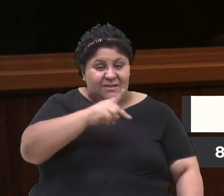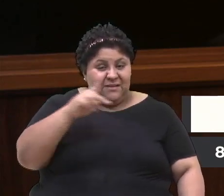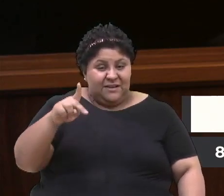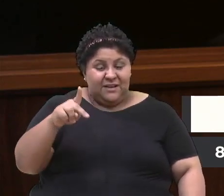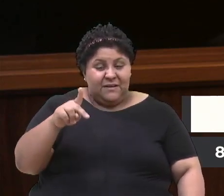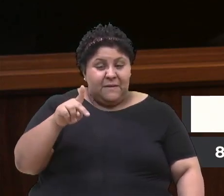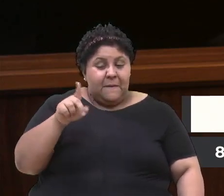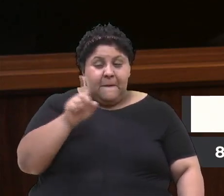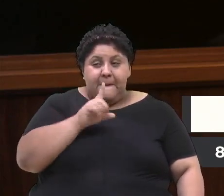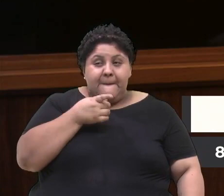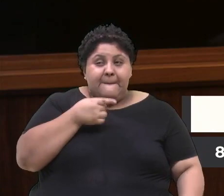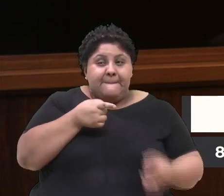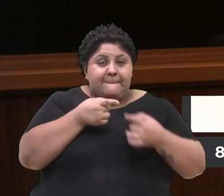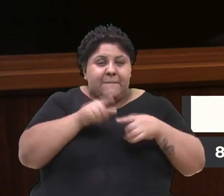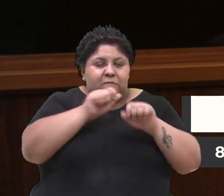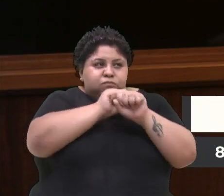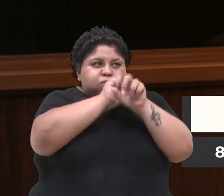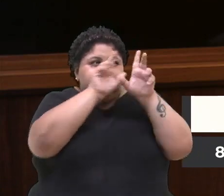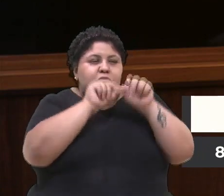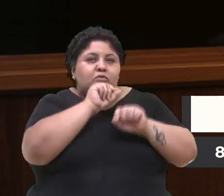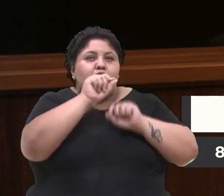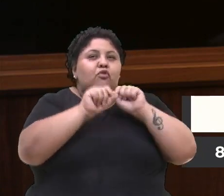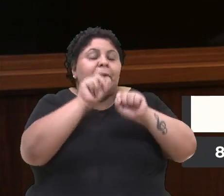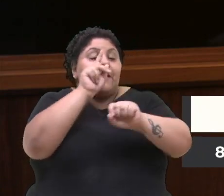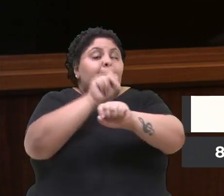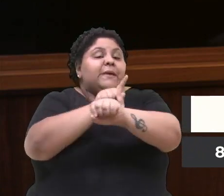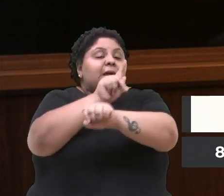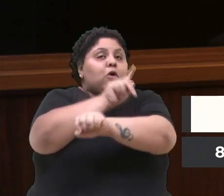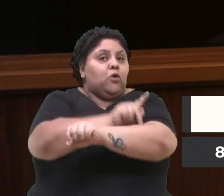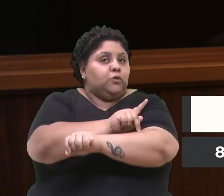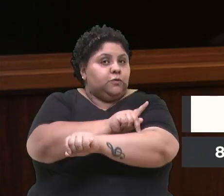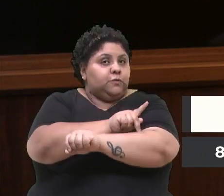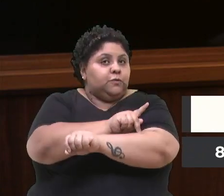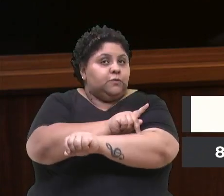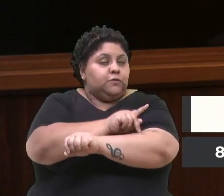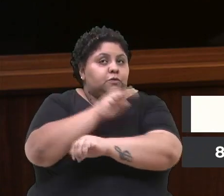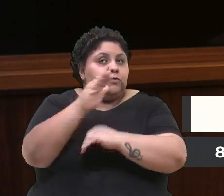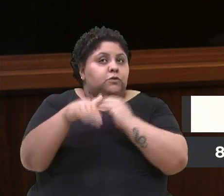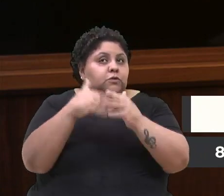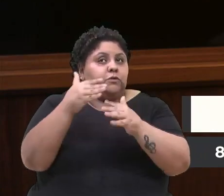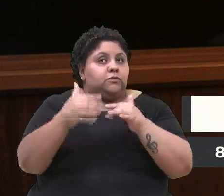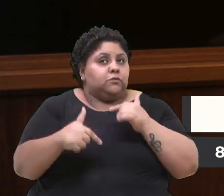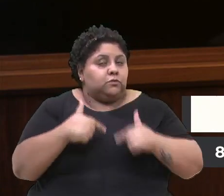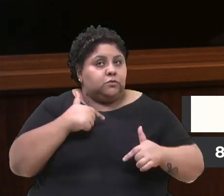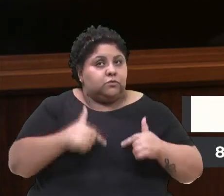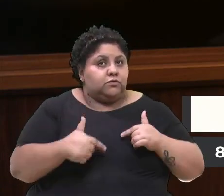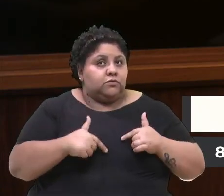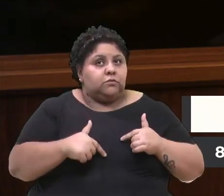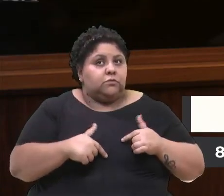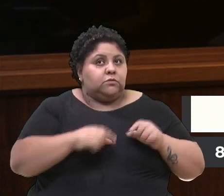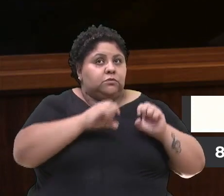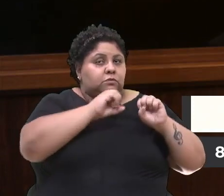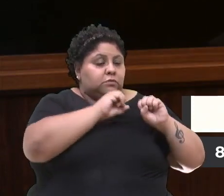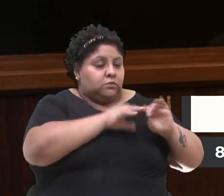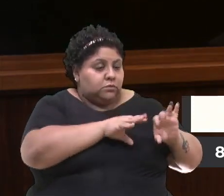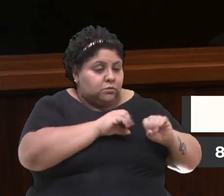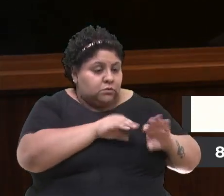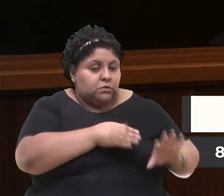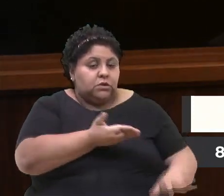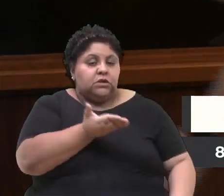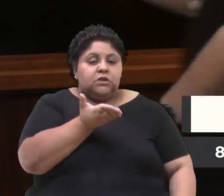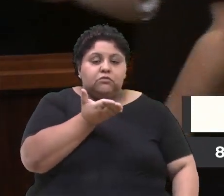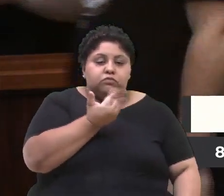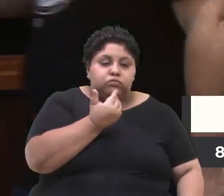claro o que é o pedagógico. Quando se trabalha a questão da educação, se trabalha a merenda, a